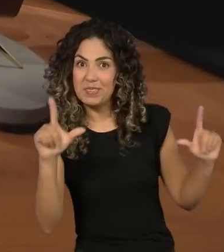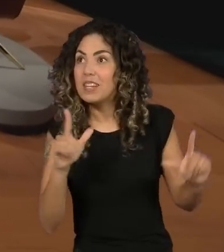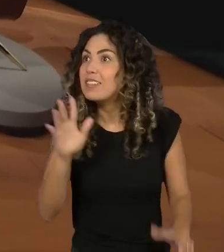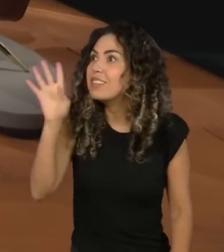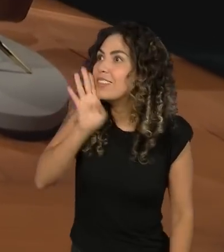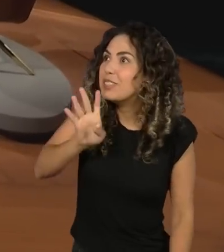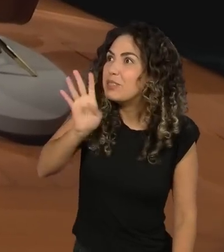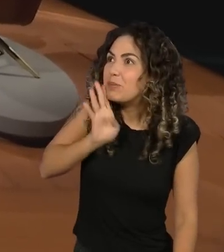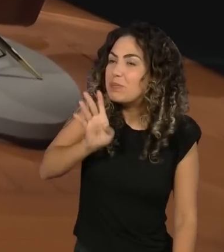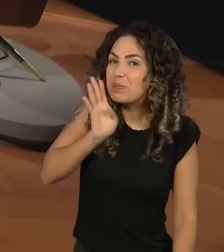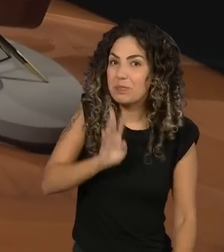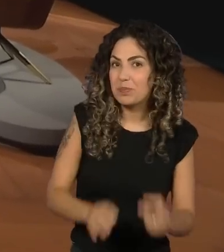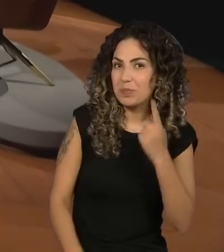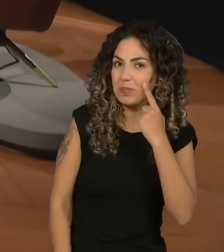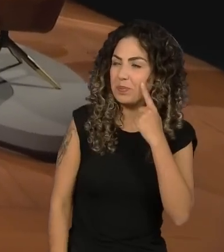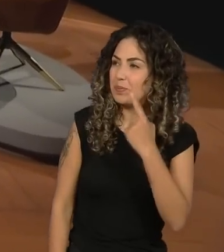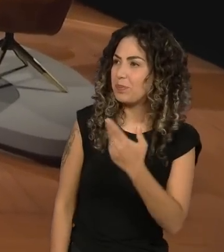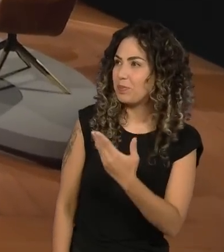legal!